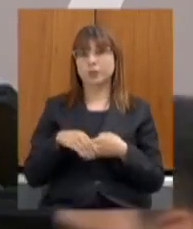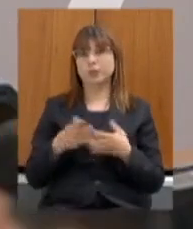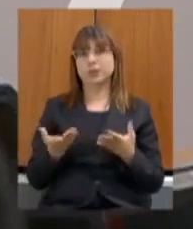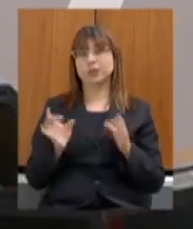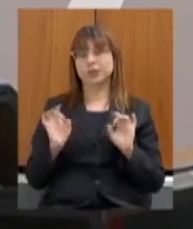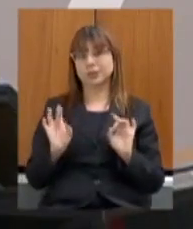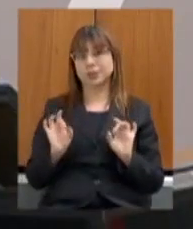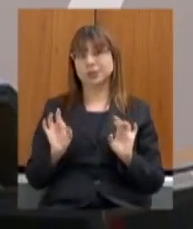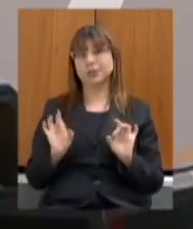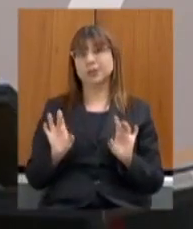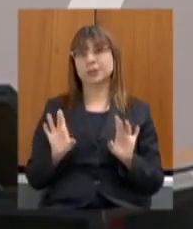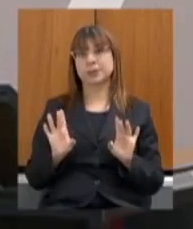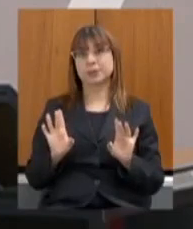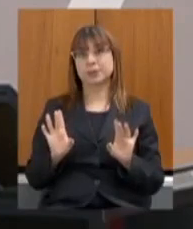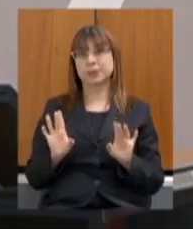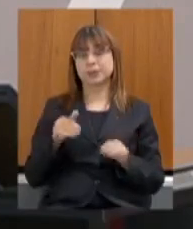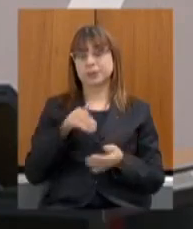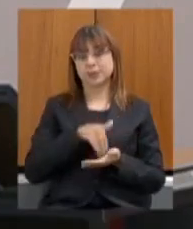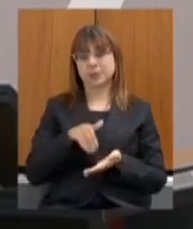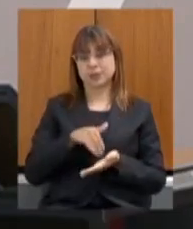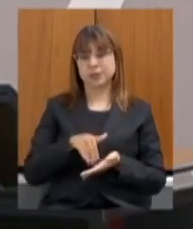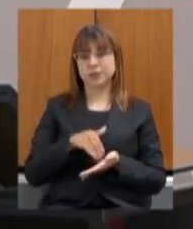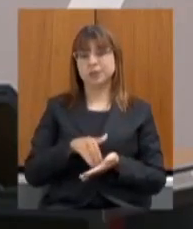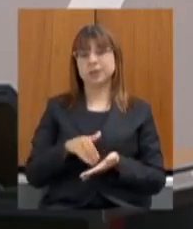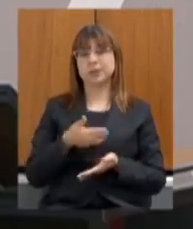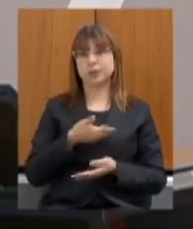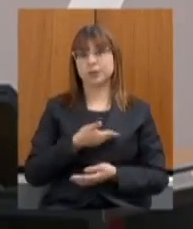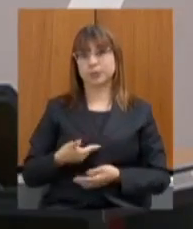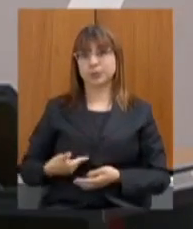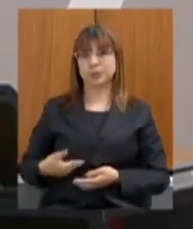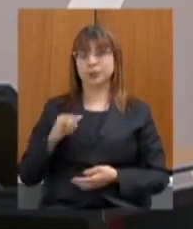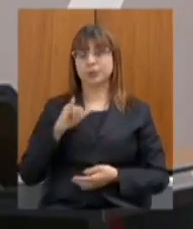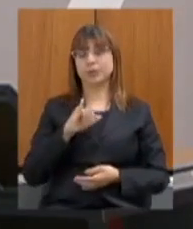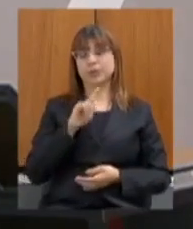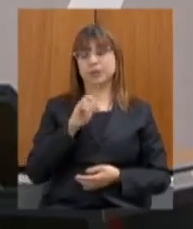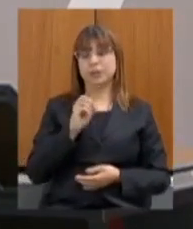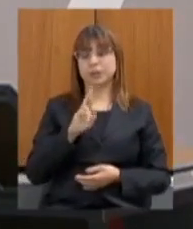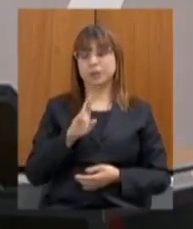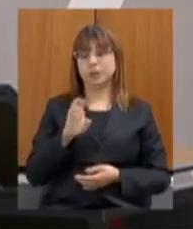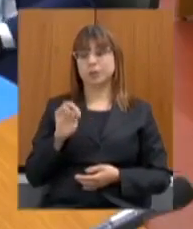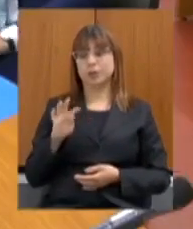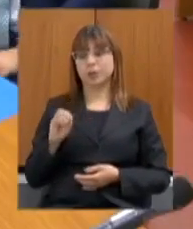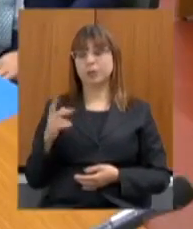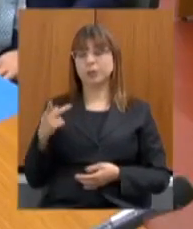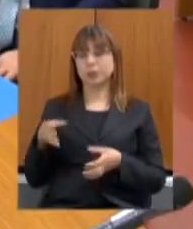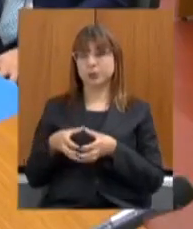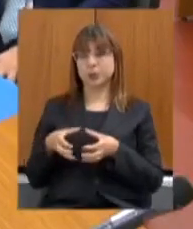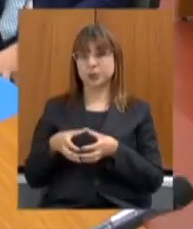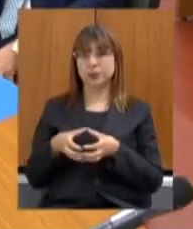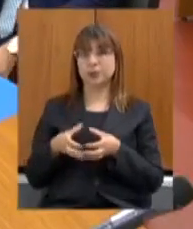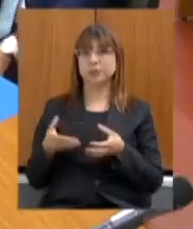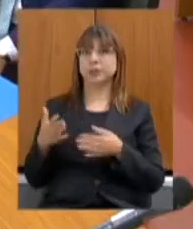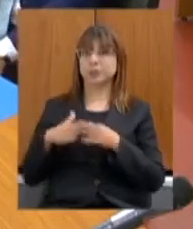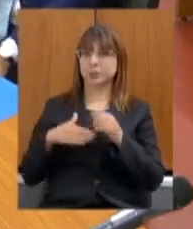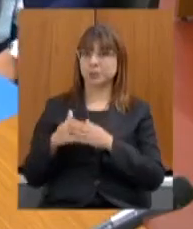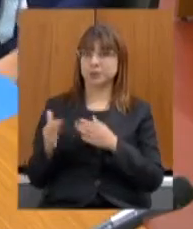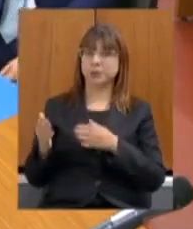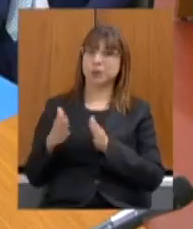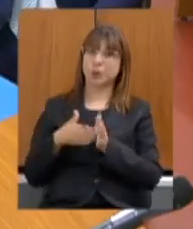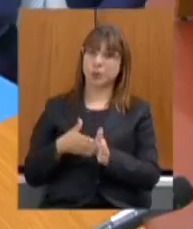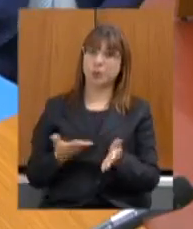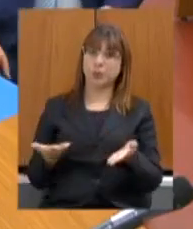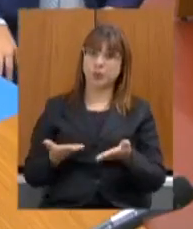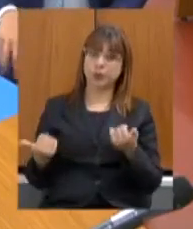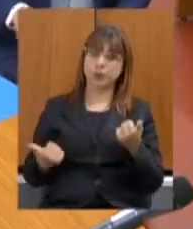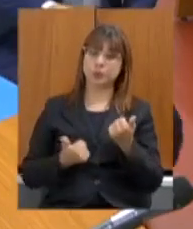forma muito especial o nosso secretário de governo, Igor Eto, a sua equipe que está aqui o acompanhando, o